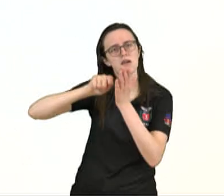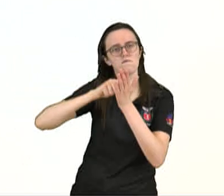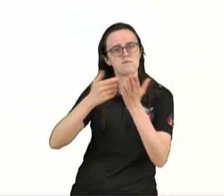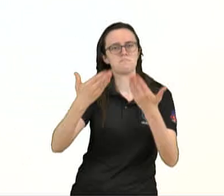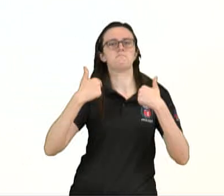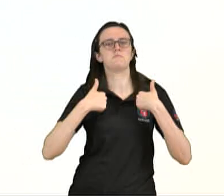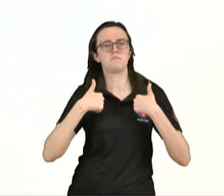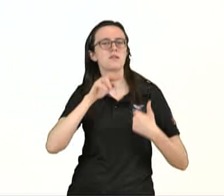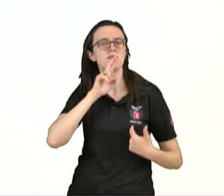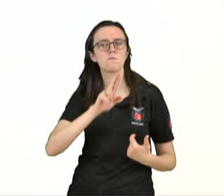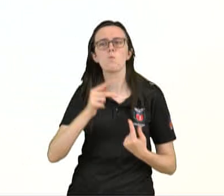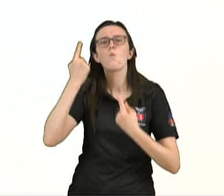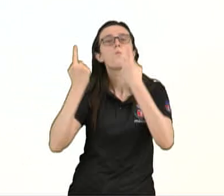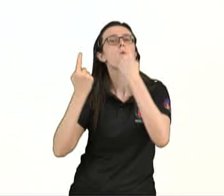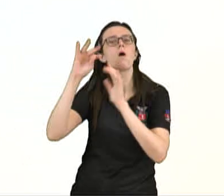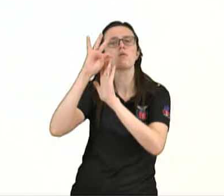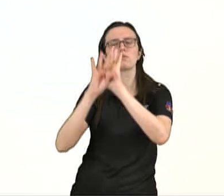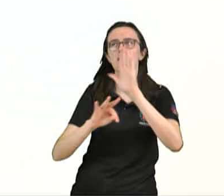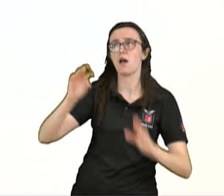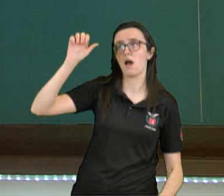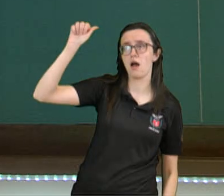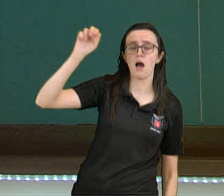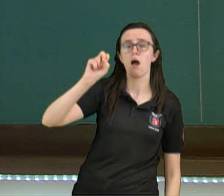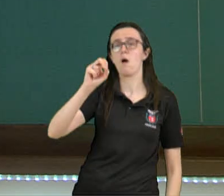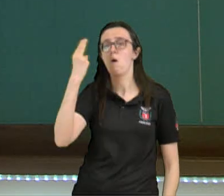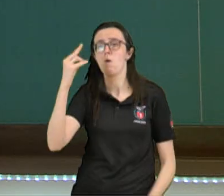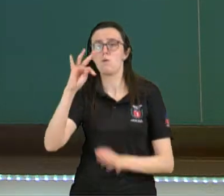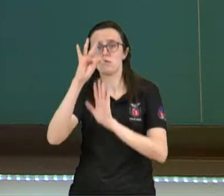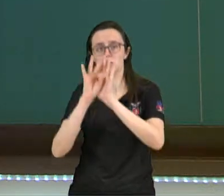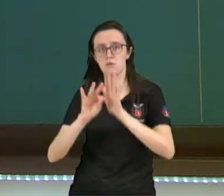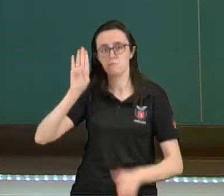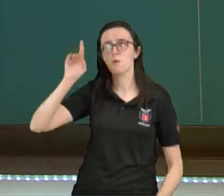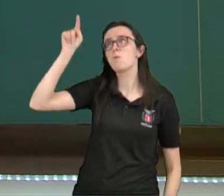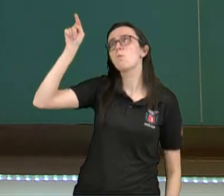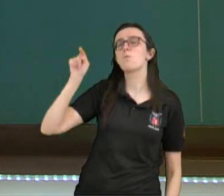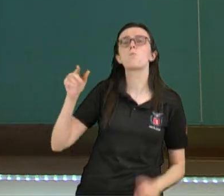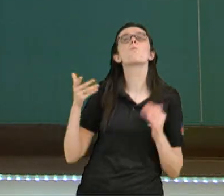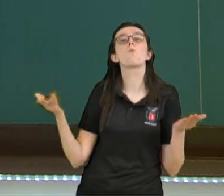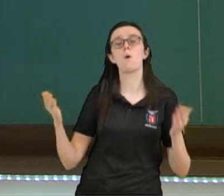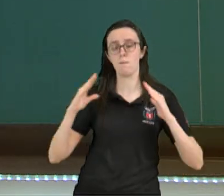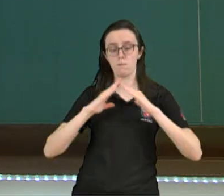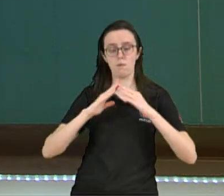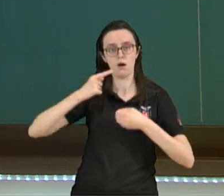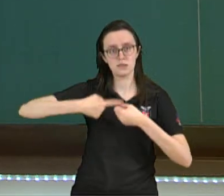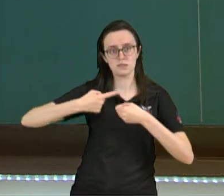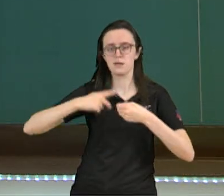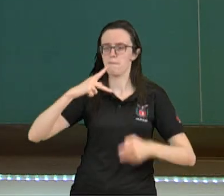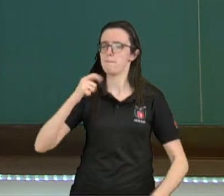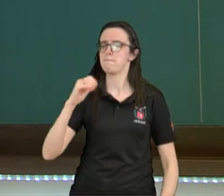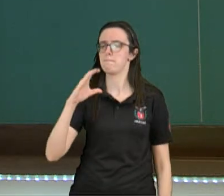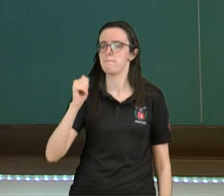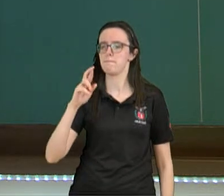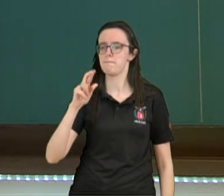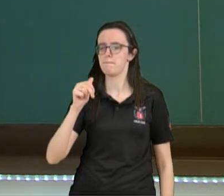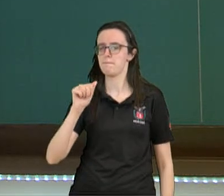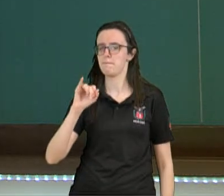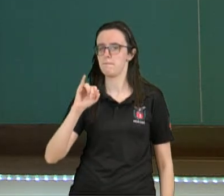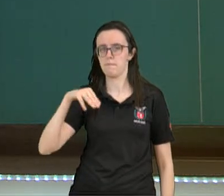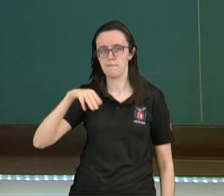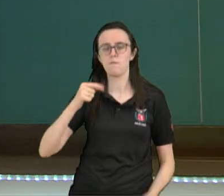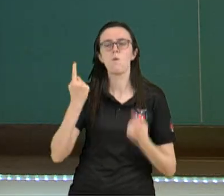dos textos, se no texto A ou no texto B, a ação dos moradores de Pacaraima, a qual delas